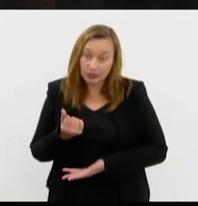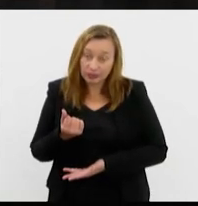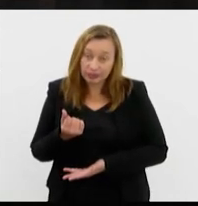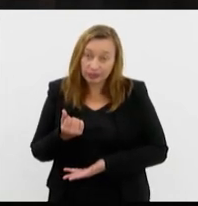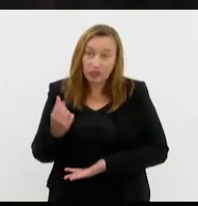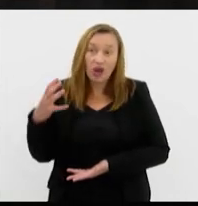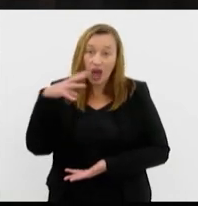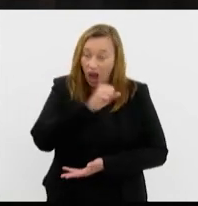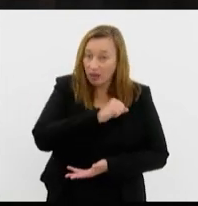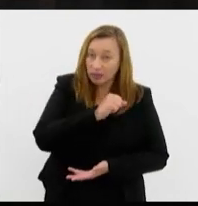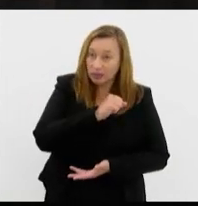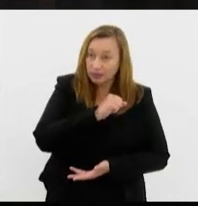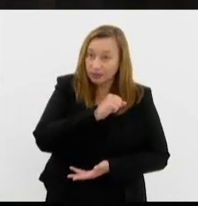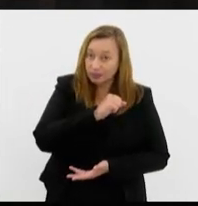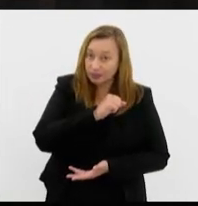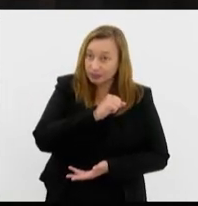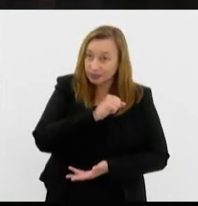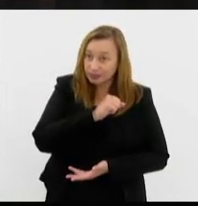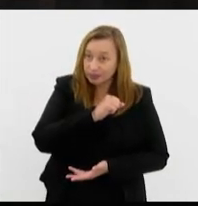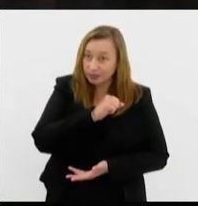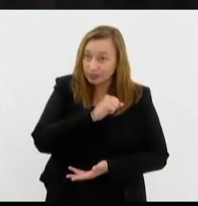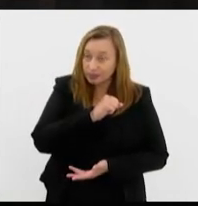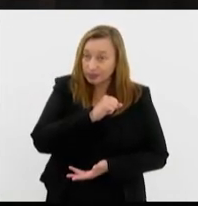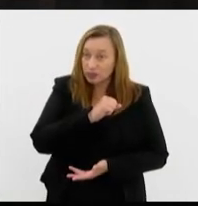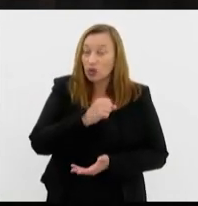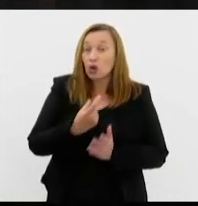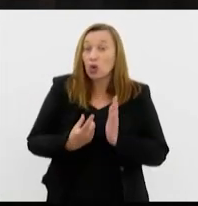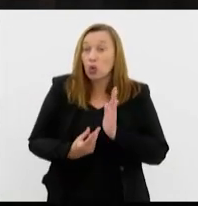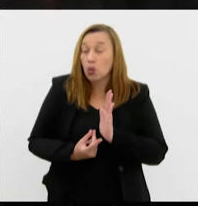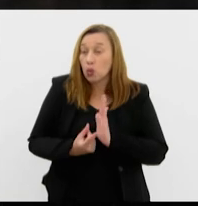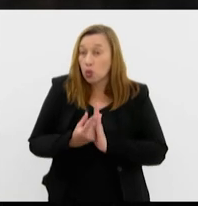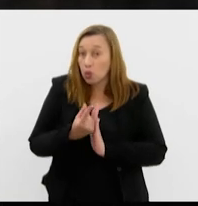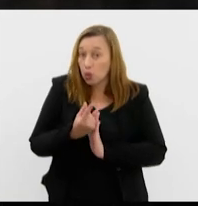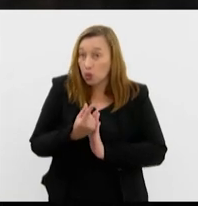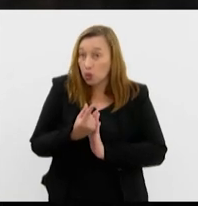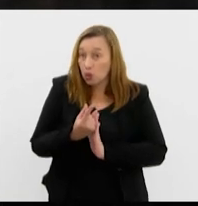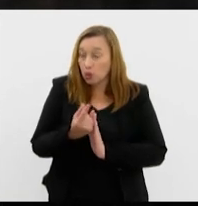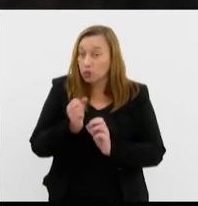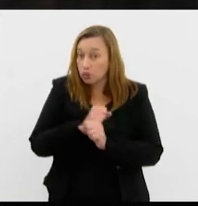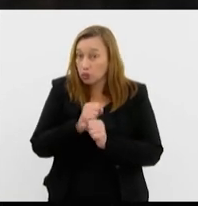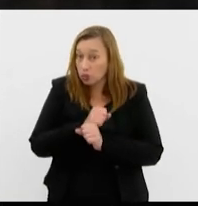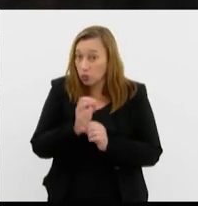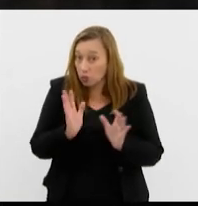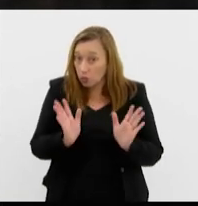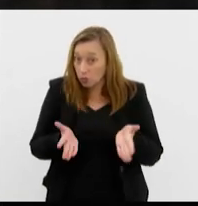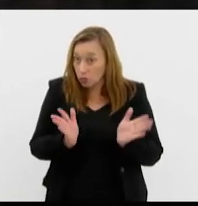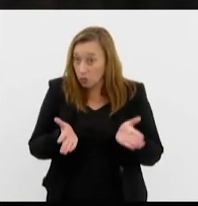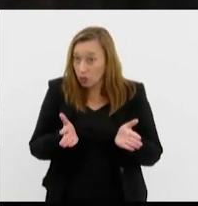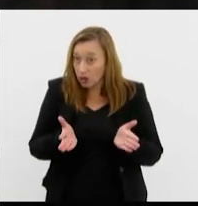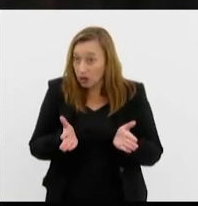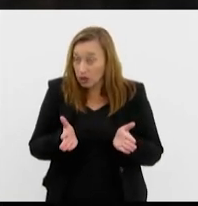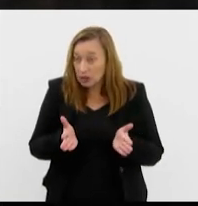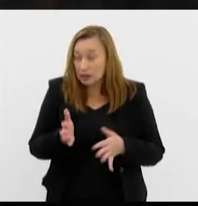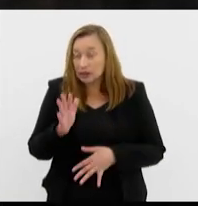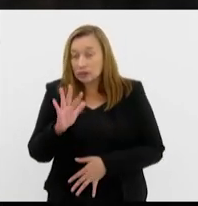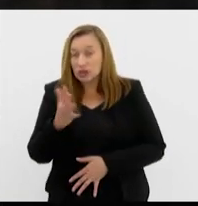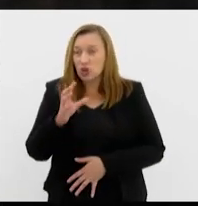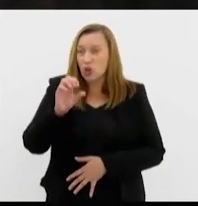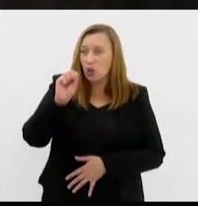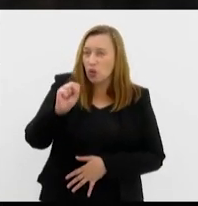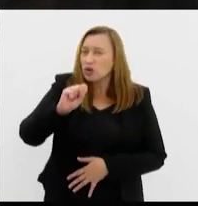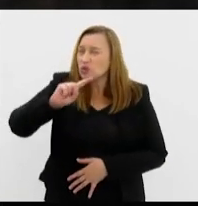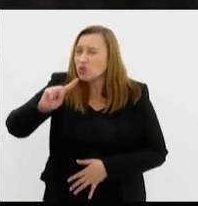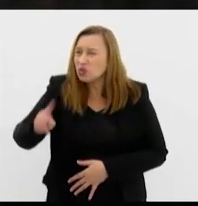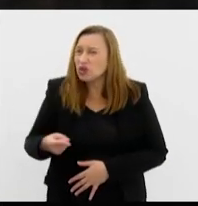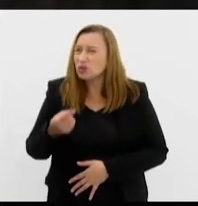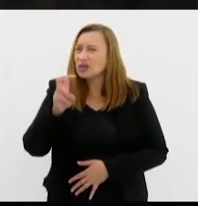rápida. O buraco do orçamento deste ano, não por vir, não, deste ano, está na ordem de